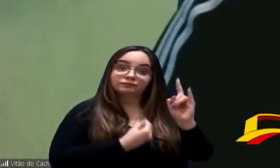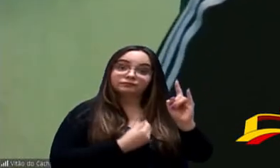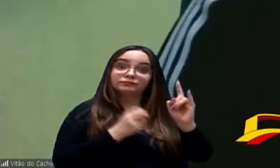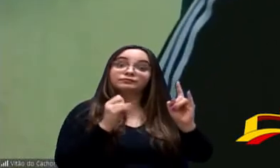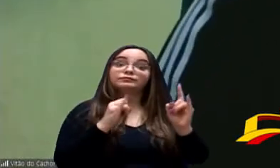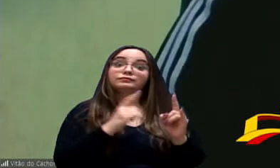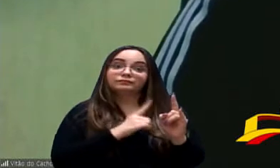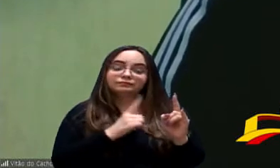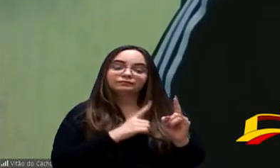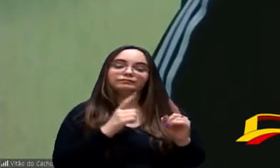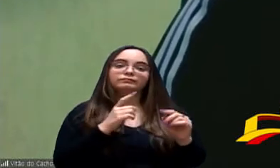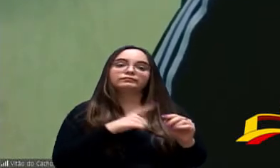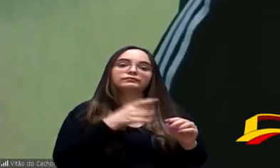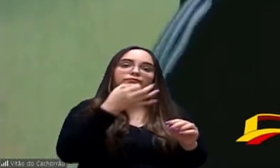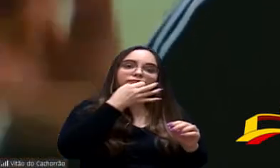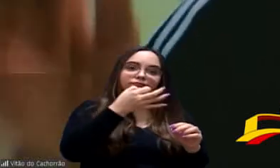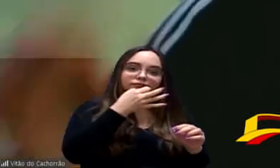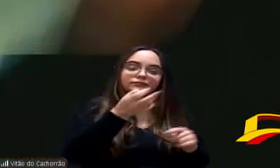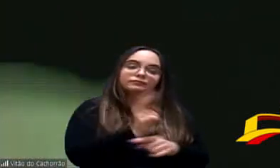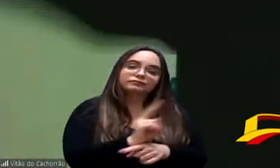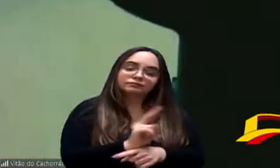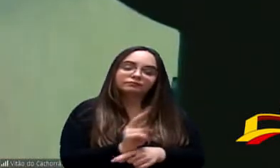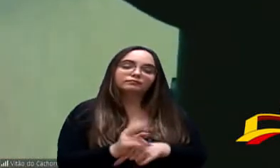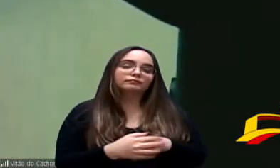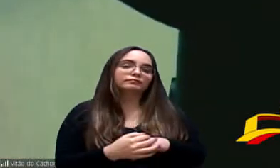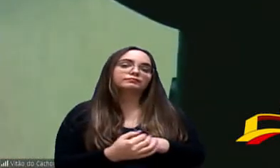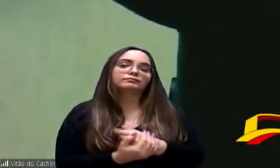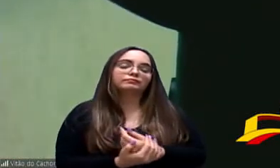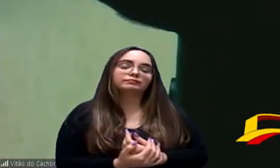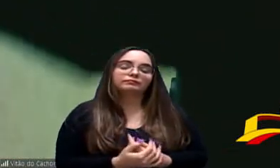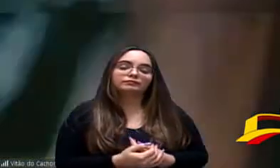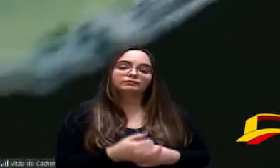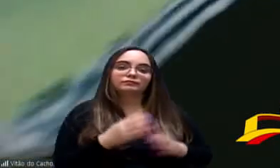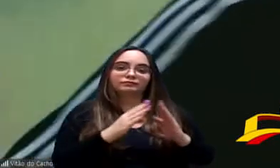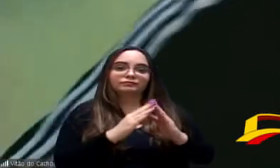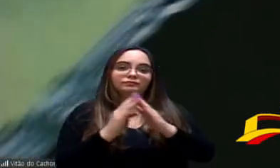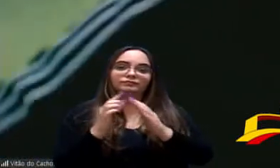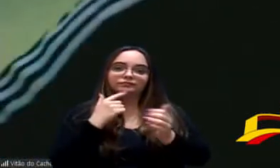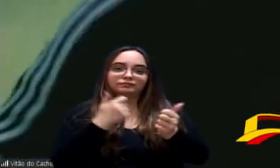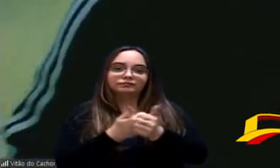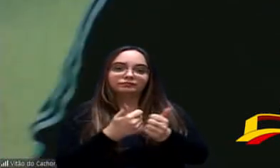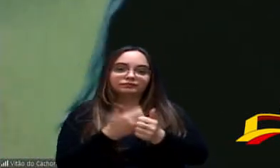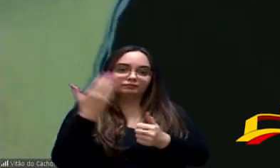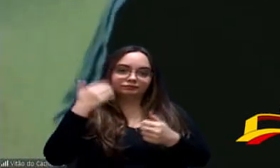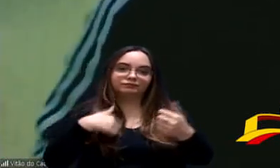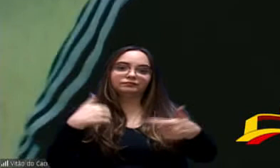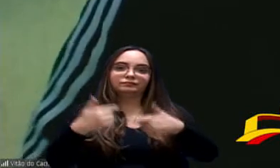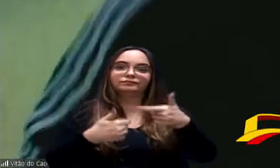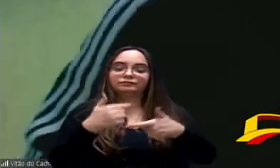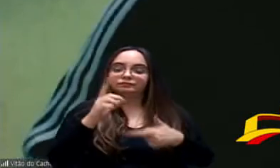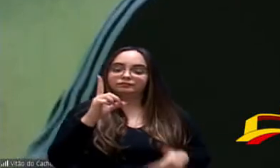alarme. O vizinho dali, onde eu trabalhei até na Decorgesso,